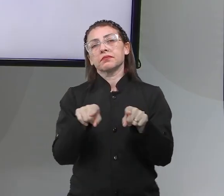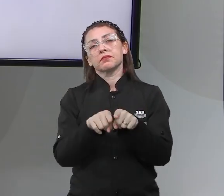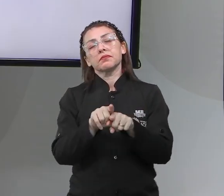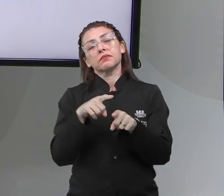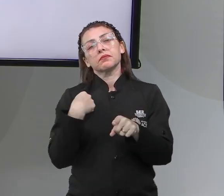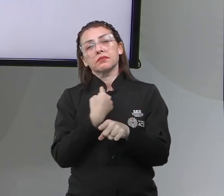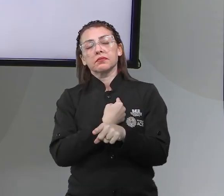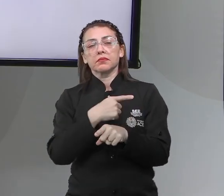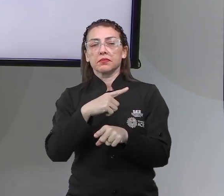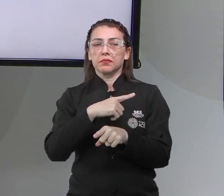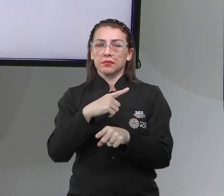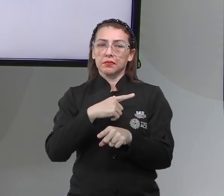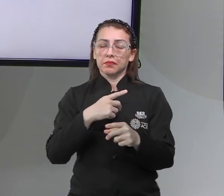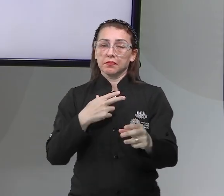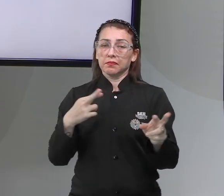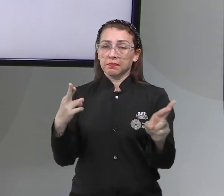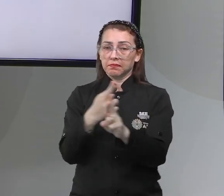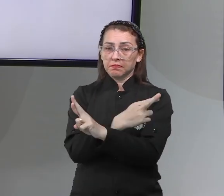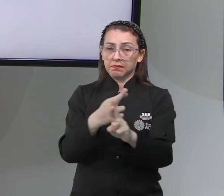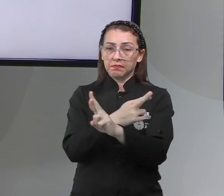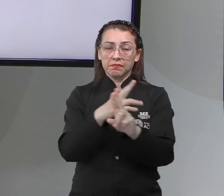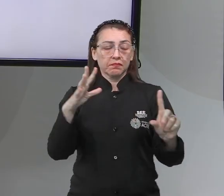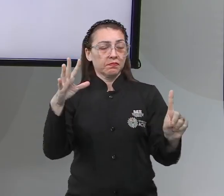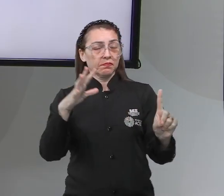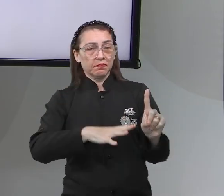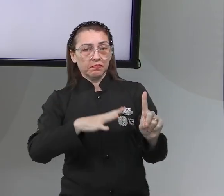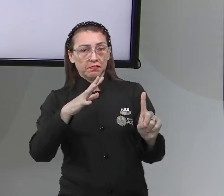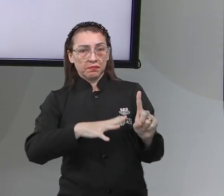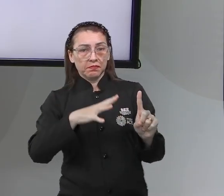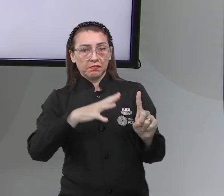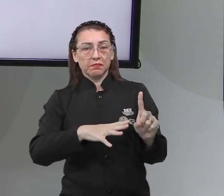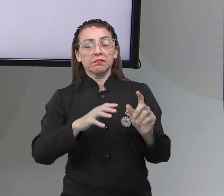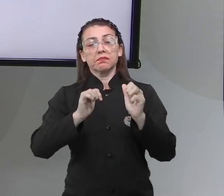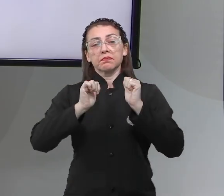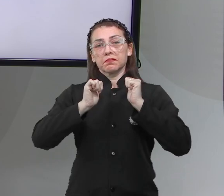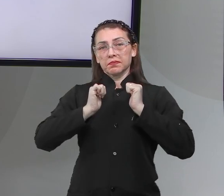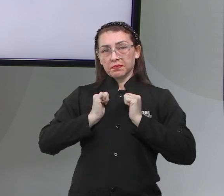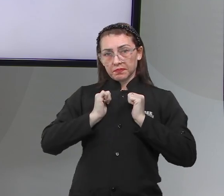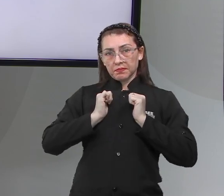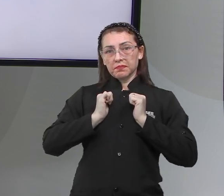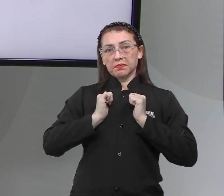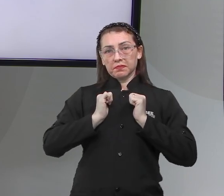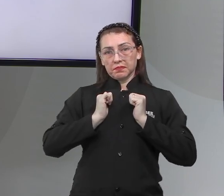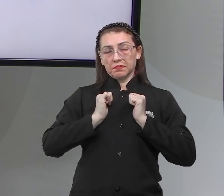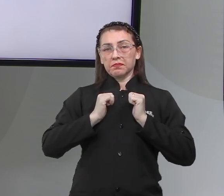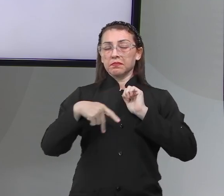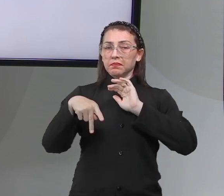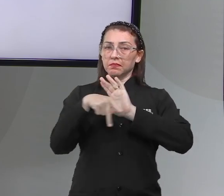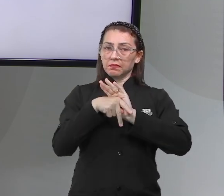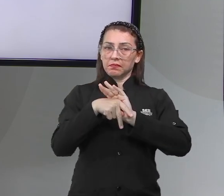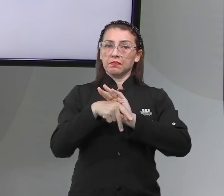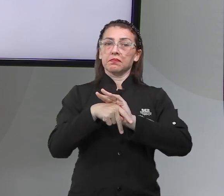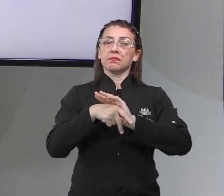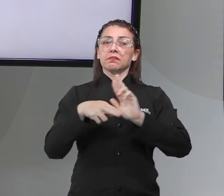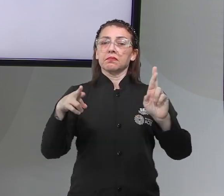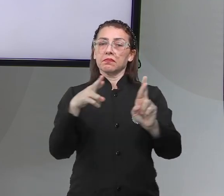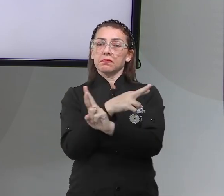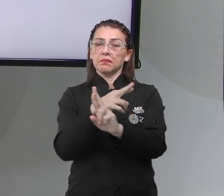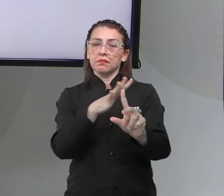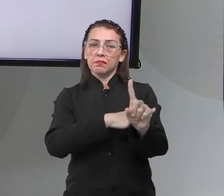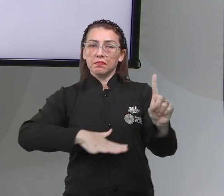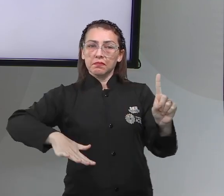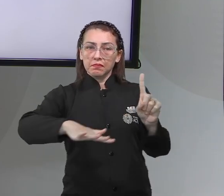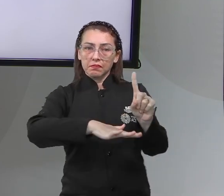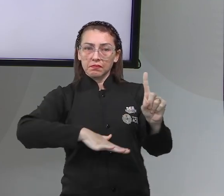nós temos essa relação de influência entre os comportamentos na própria dinâmica das relações